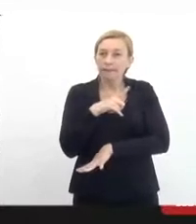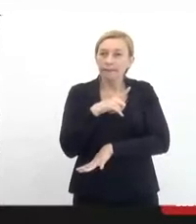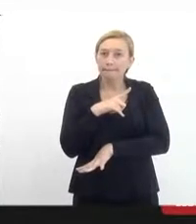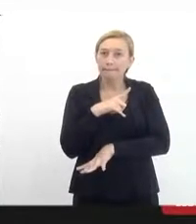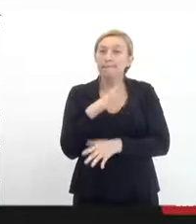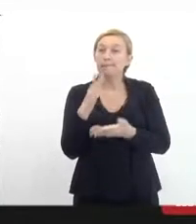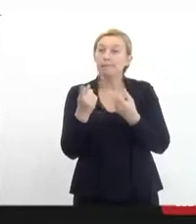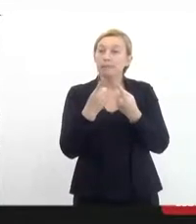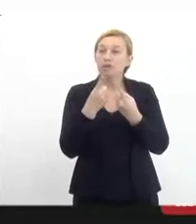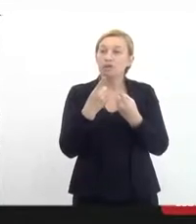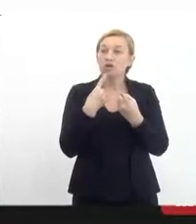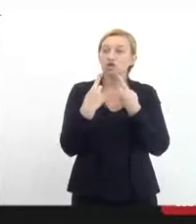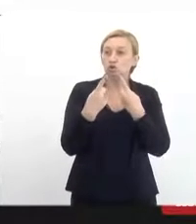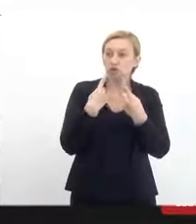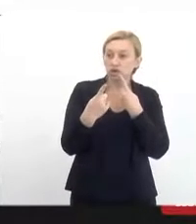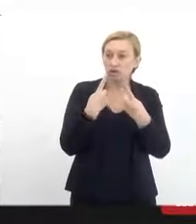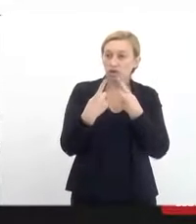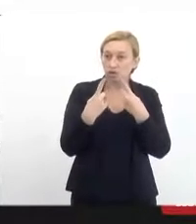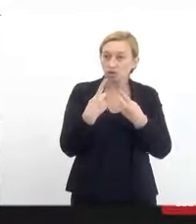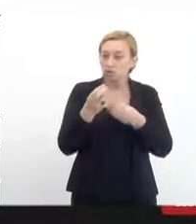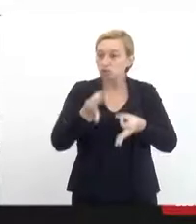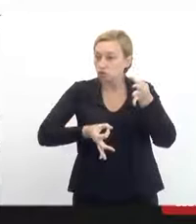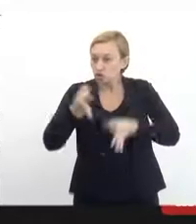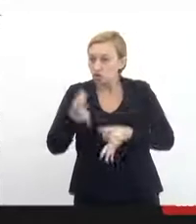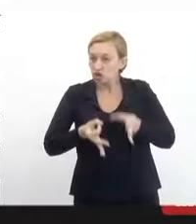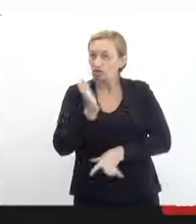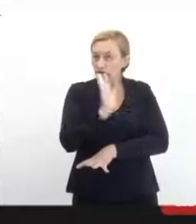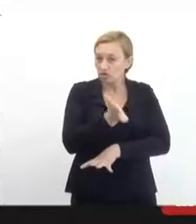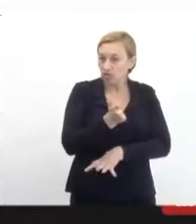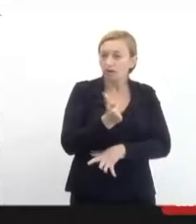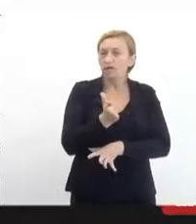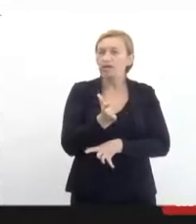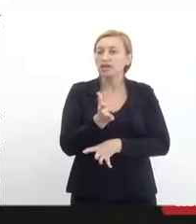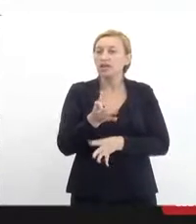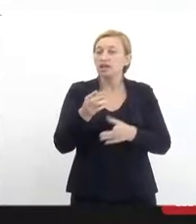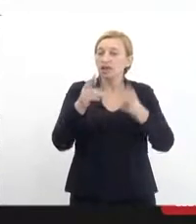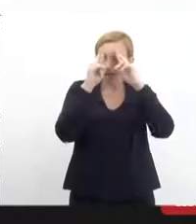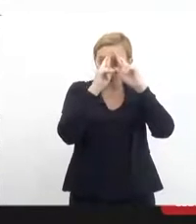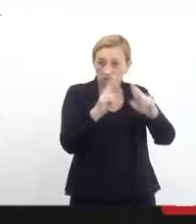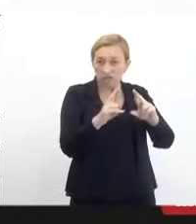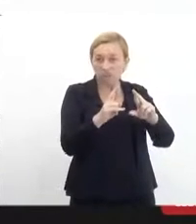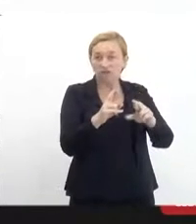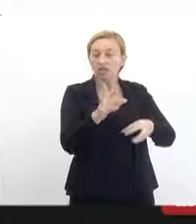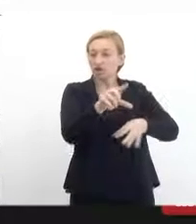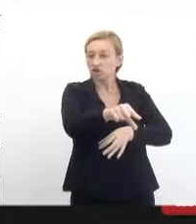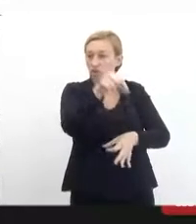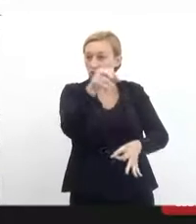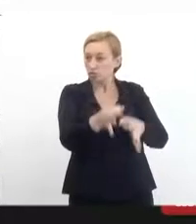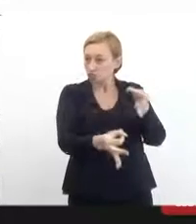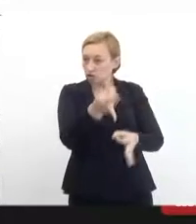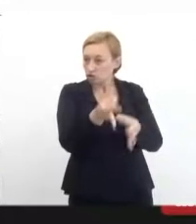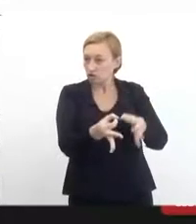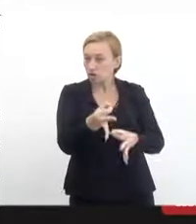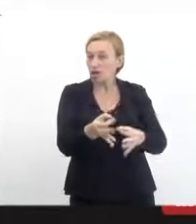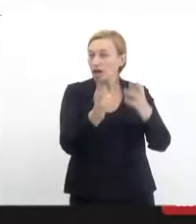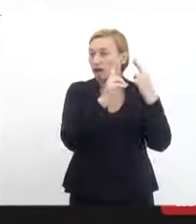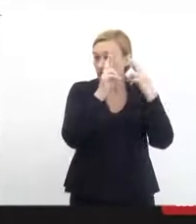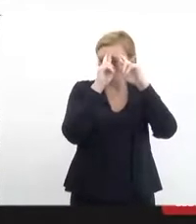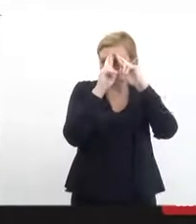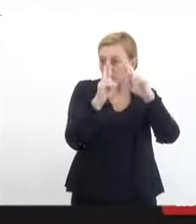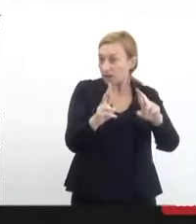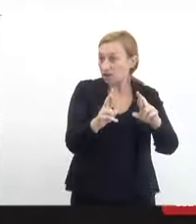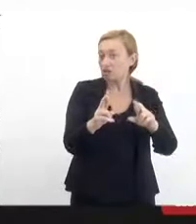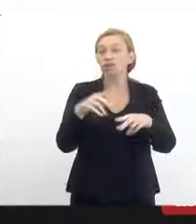uma discussão jurídica, uma discussão que está no âmbito judicial, e respeitando as decisões judiciais, respeitando os profissionais,